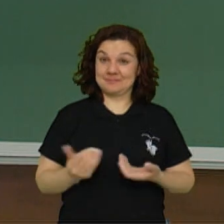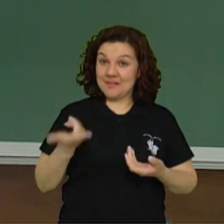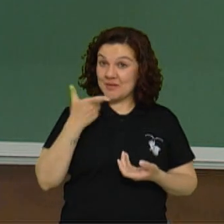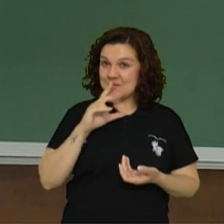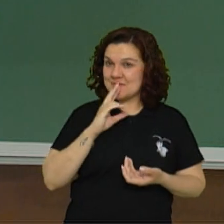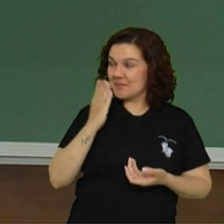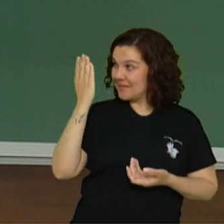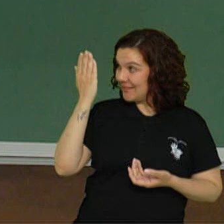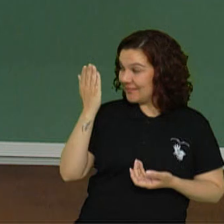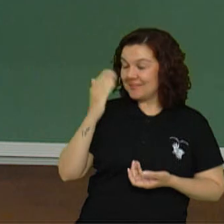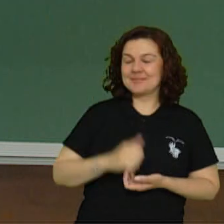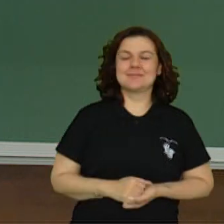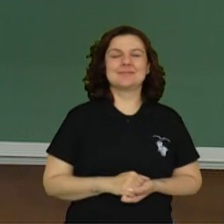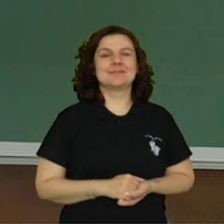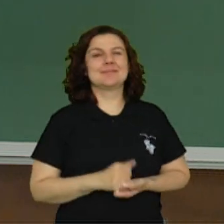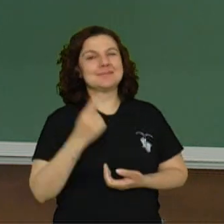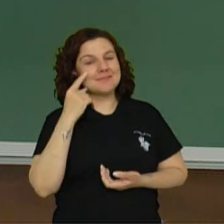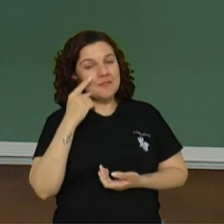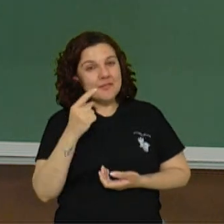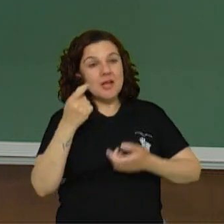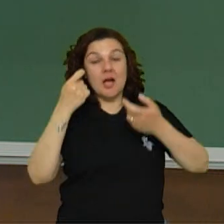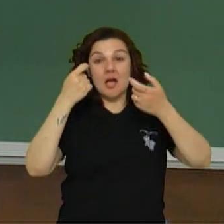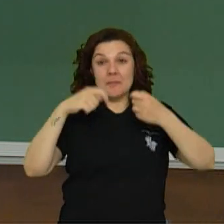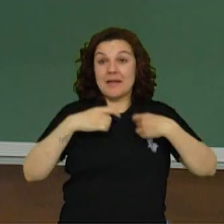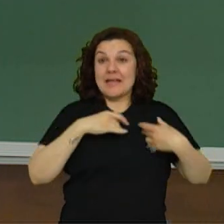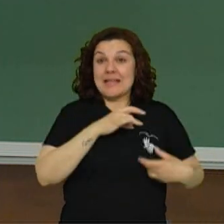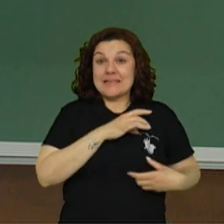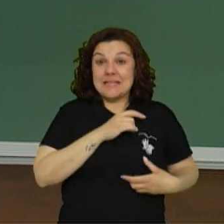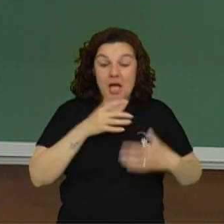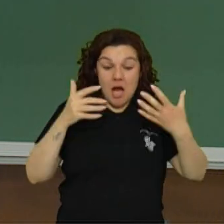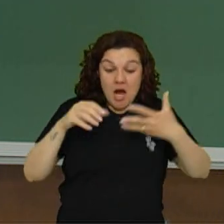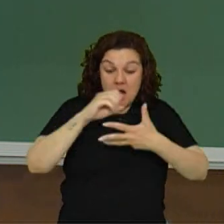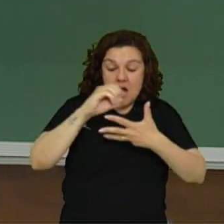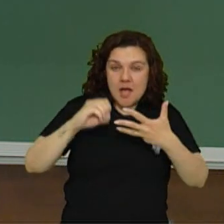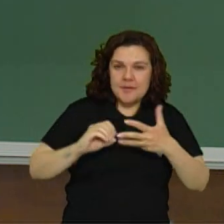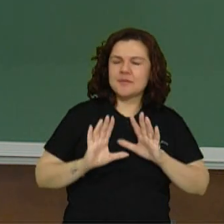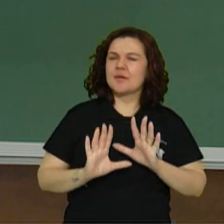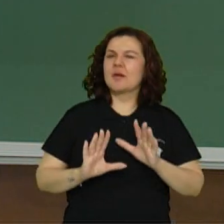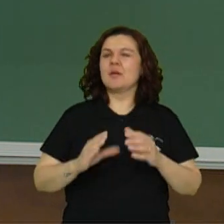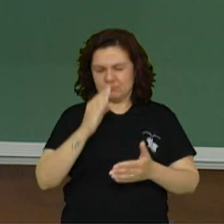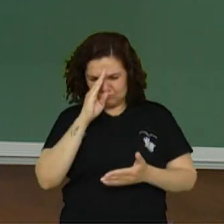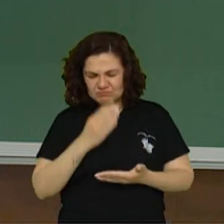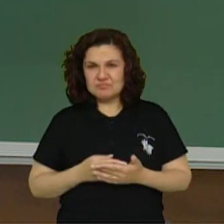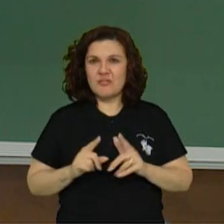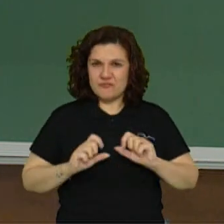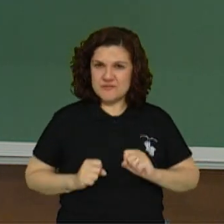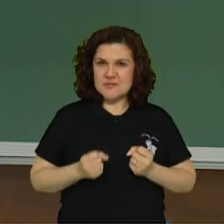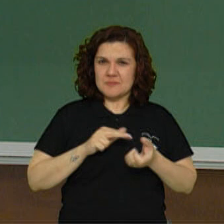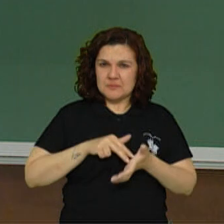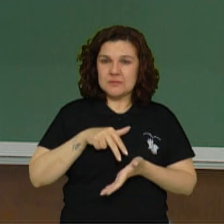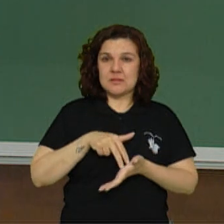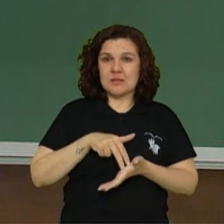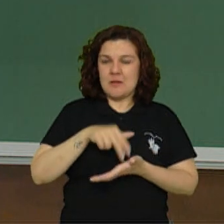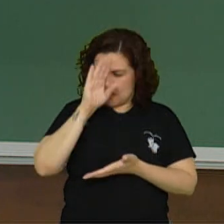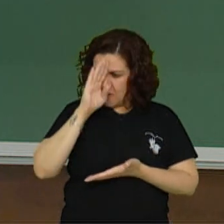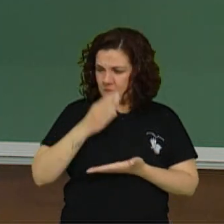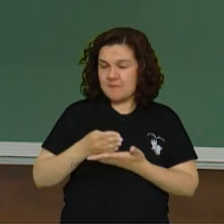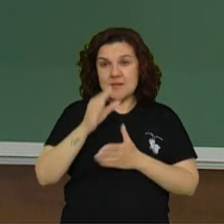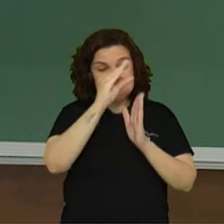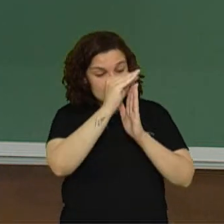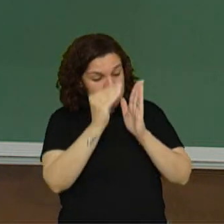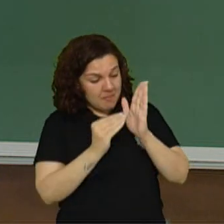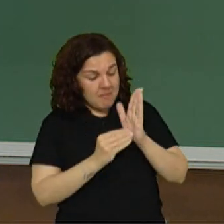Conseguiu resolver? Tá vendo que você não precisa ficar com medo das questões do Enem? Confie em você e confie também nesses